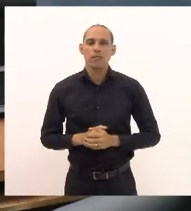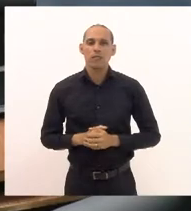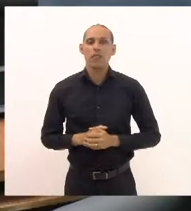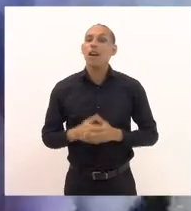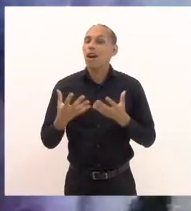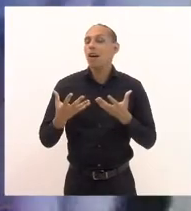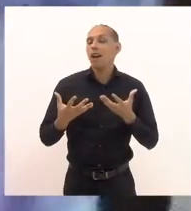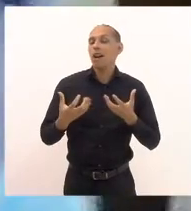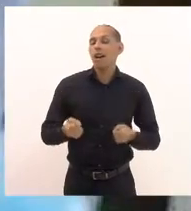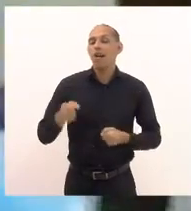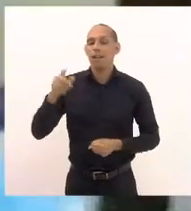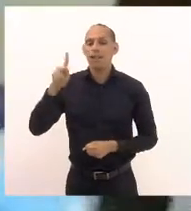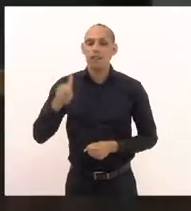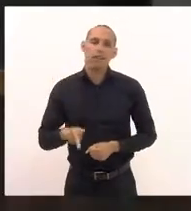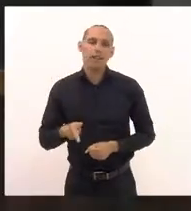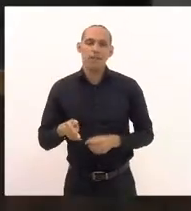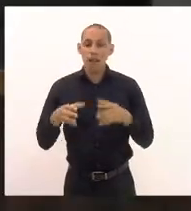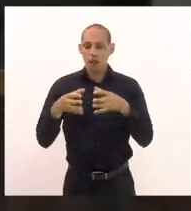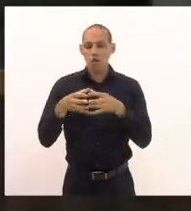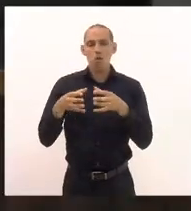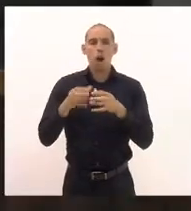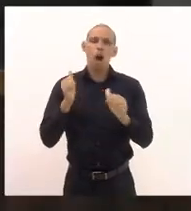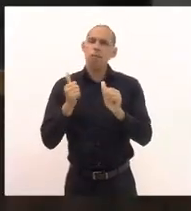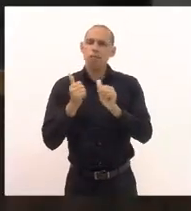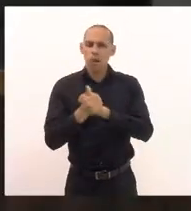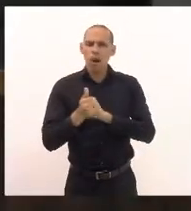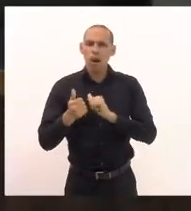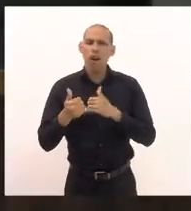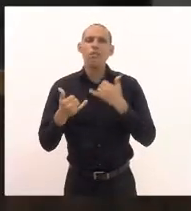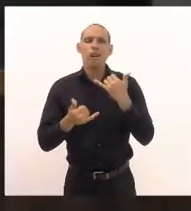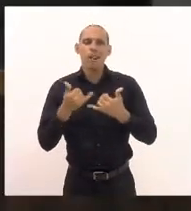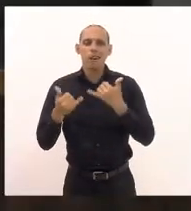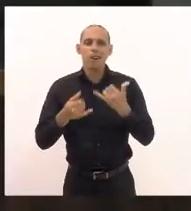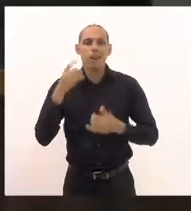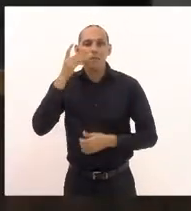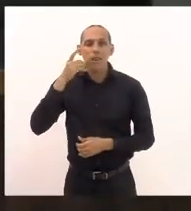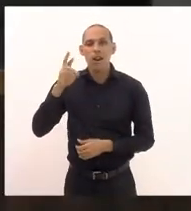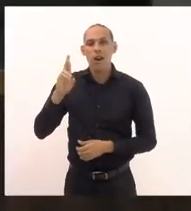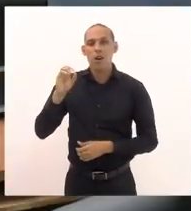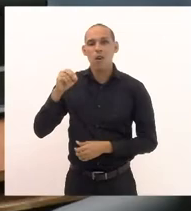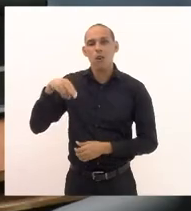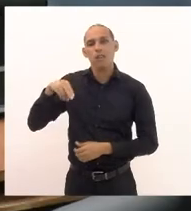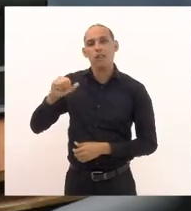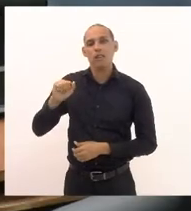Favorável, presidente. Pela Comissão de Esporte e Lazer, deputado Ronaldo Anchieta.